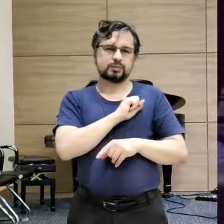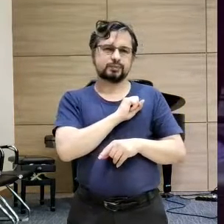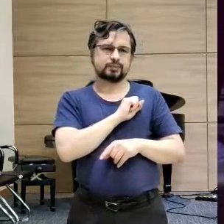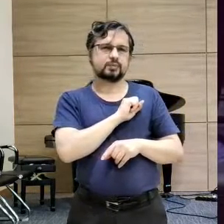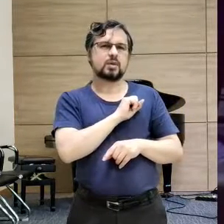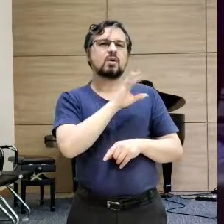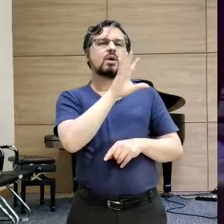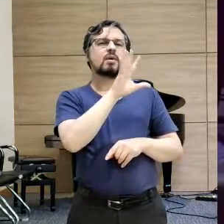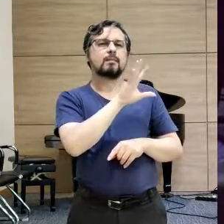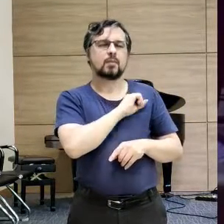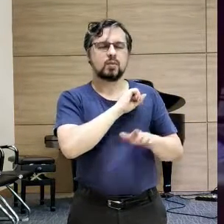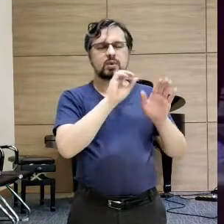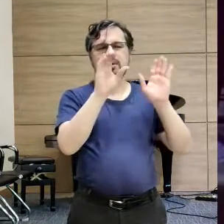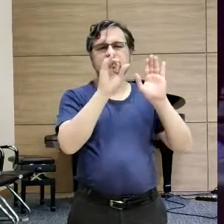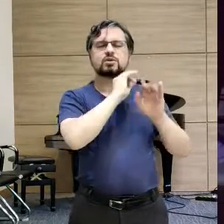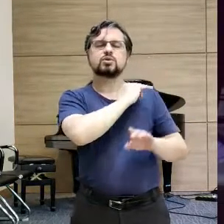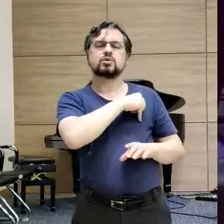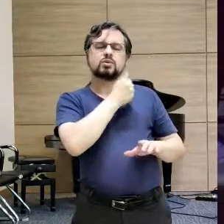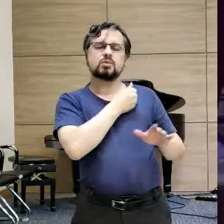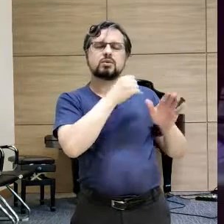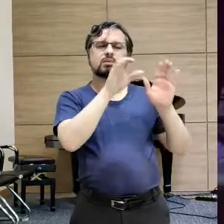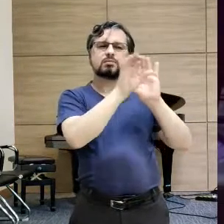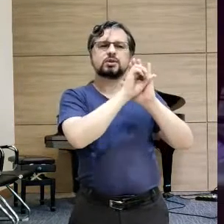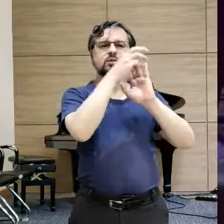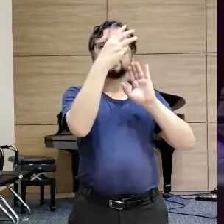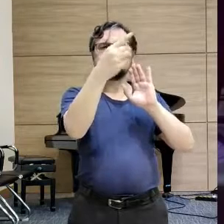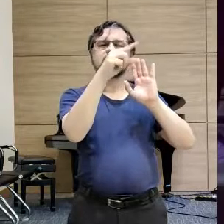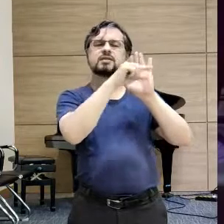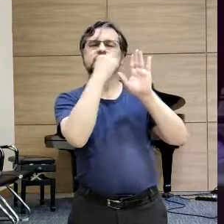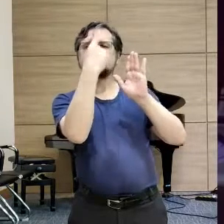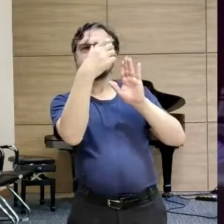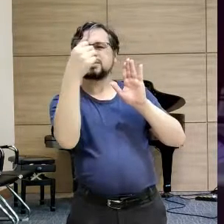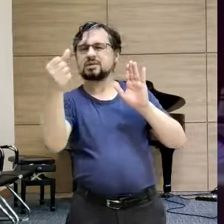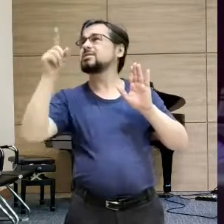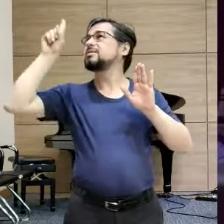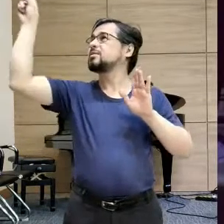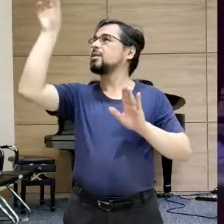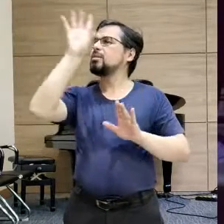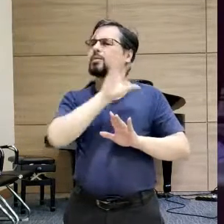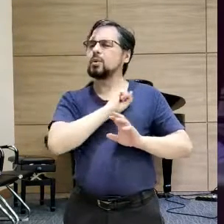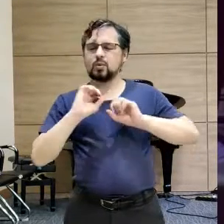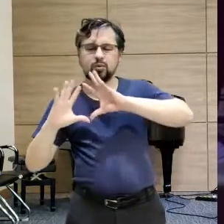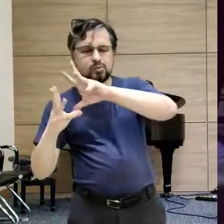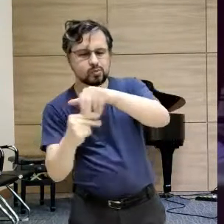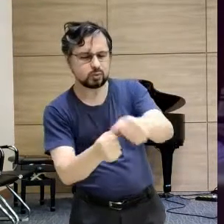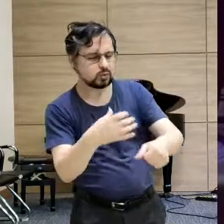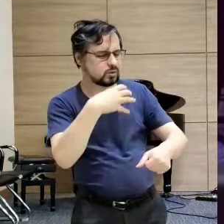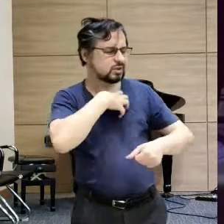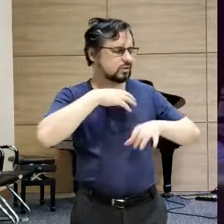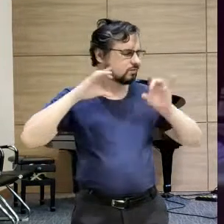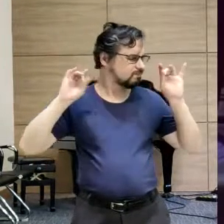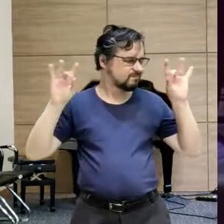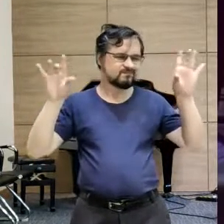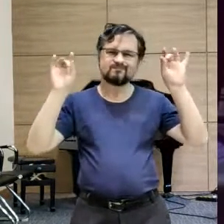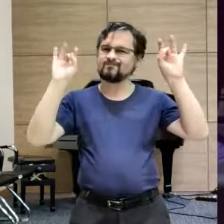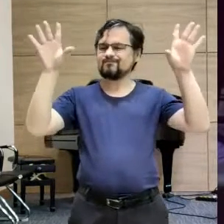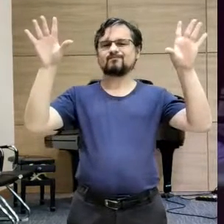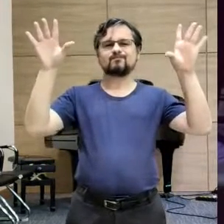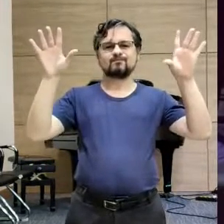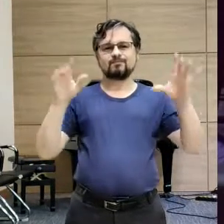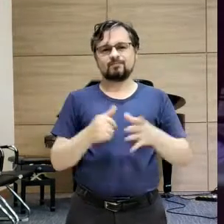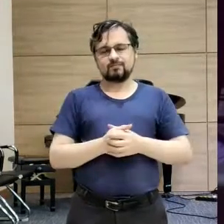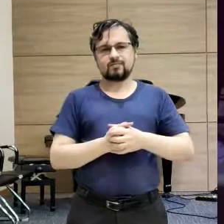capítulo 3, versículo 16. Deus amou o mundo de tal maneira. É o amor que Davi está clamando sobre a sua